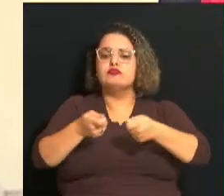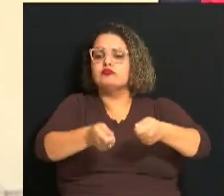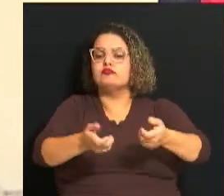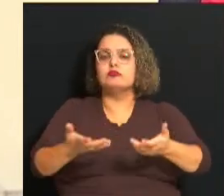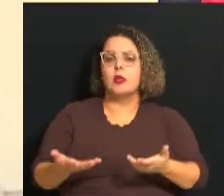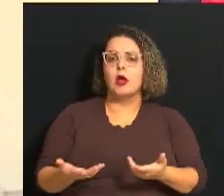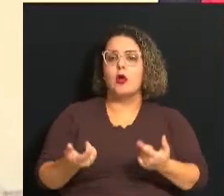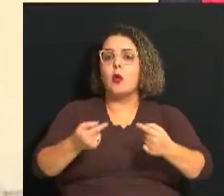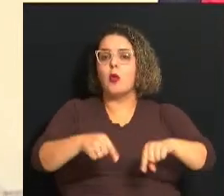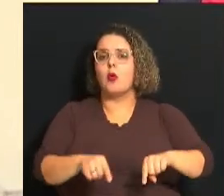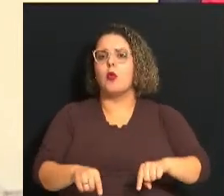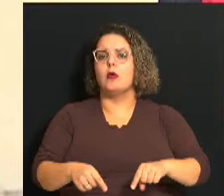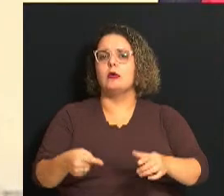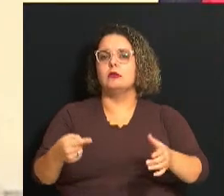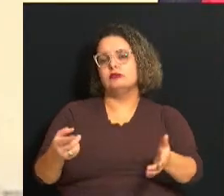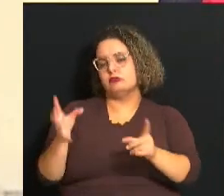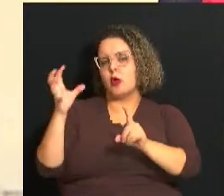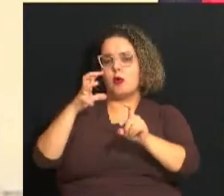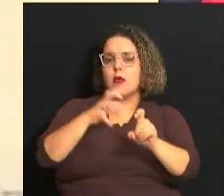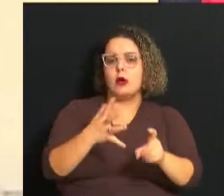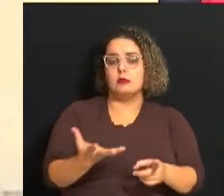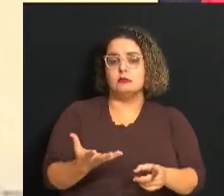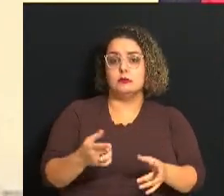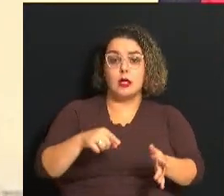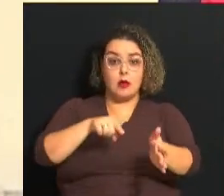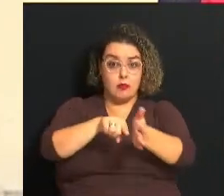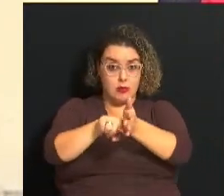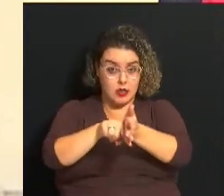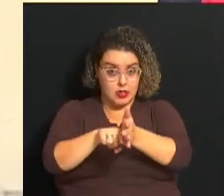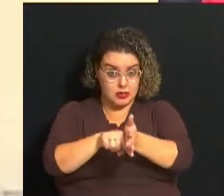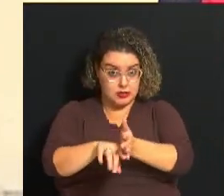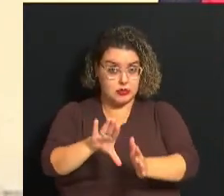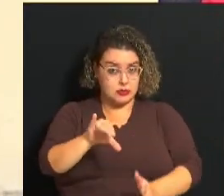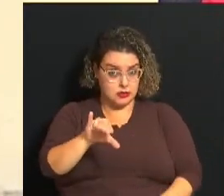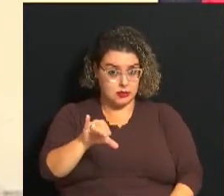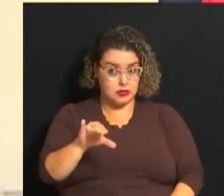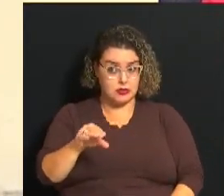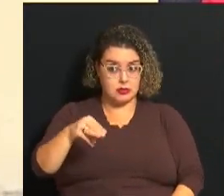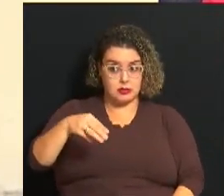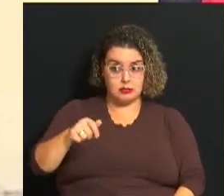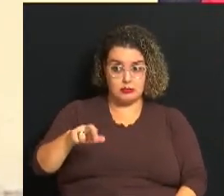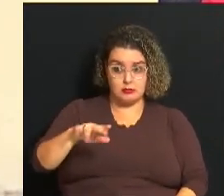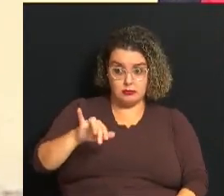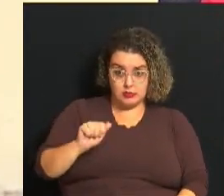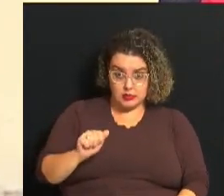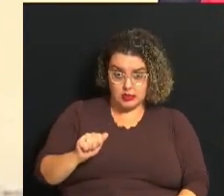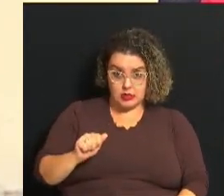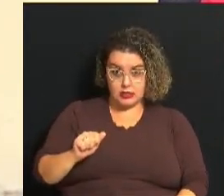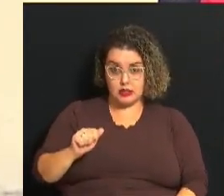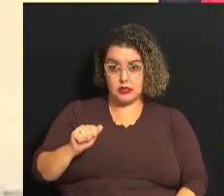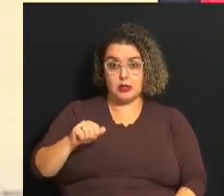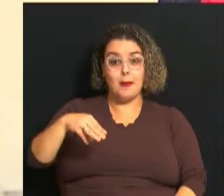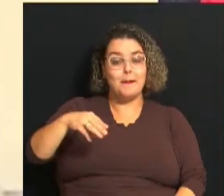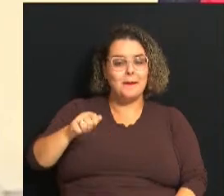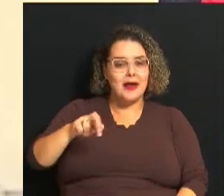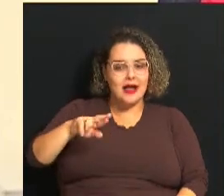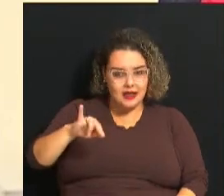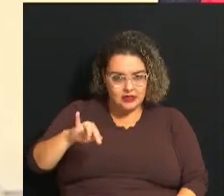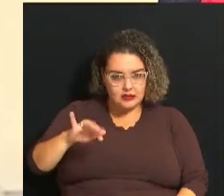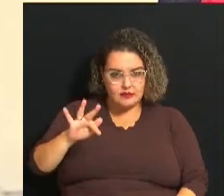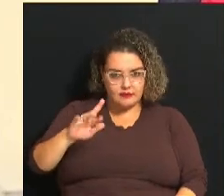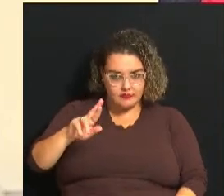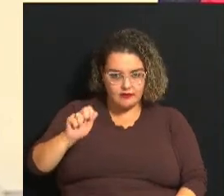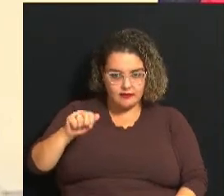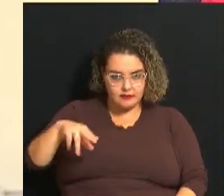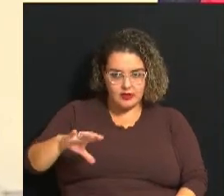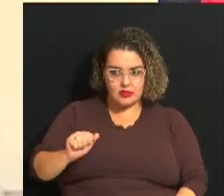forma de combater o assédio aqui a pesquisa científica da Mary goore da Mary França e ligou hein ela em conta que a